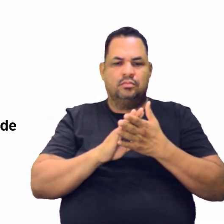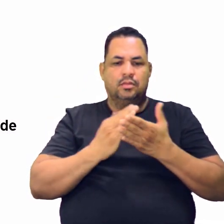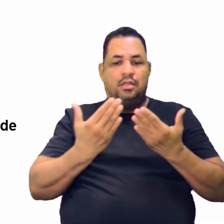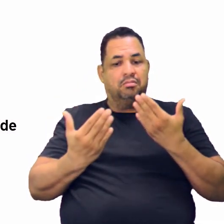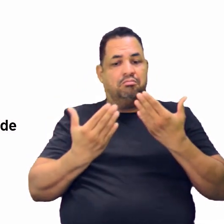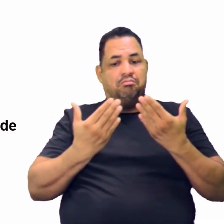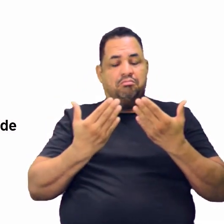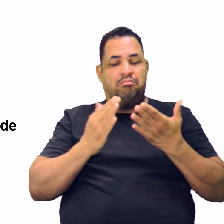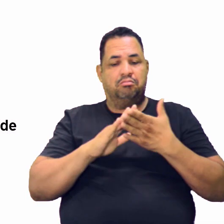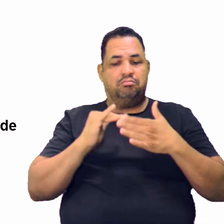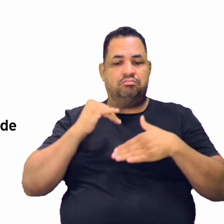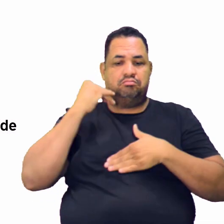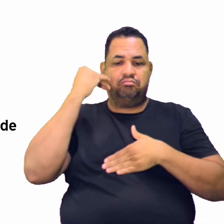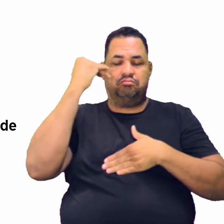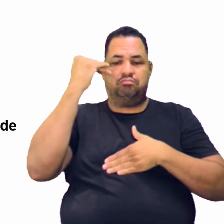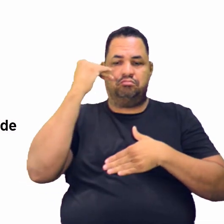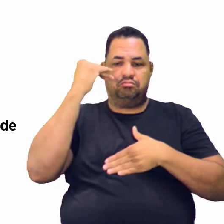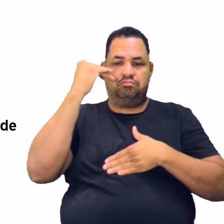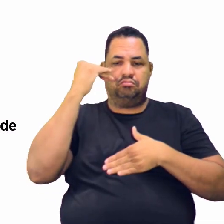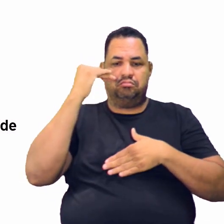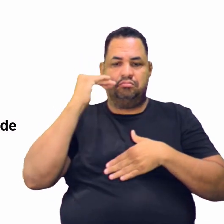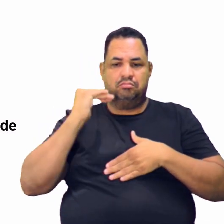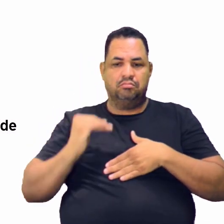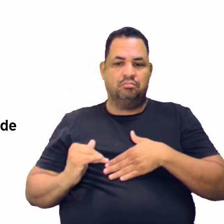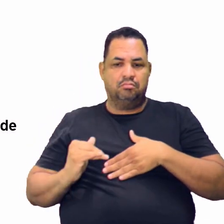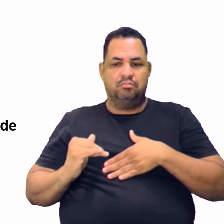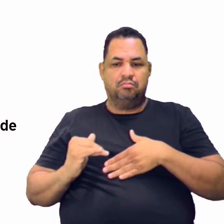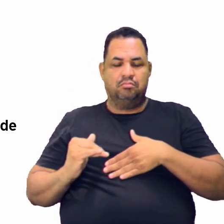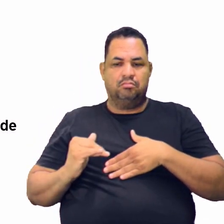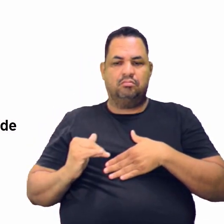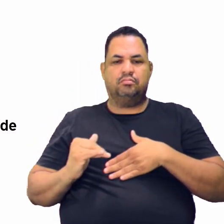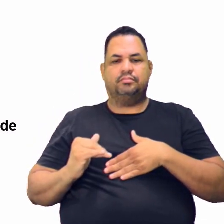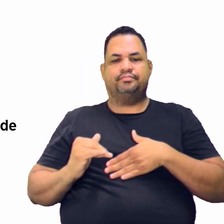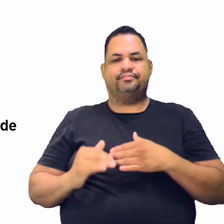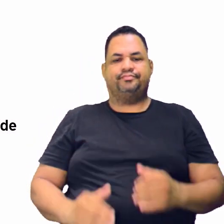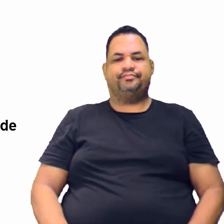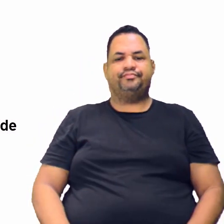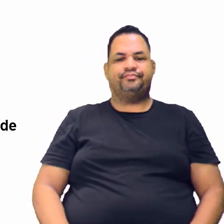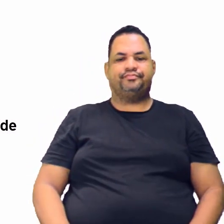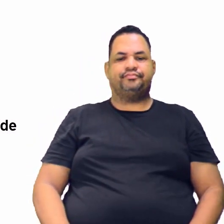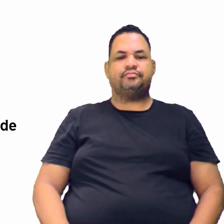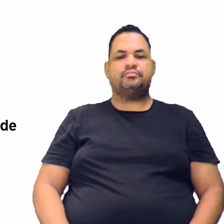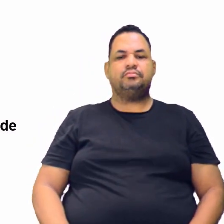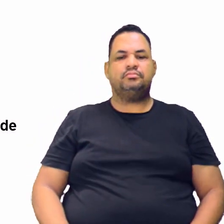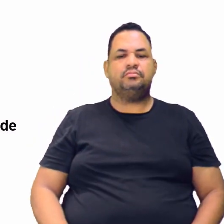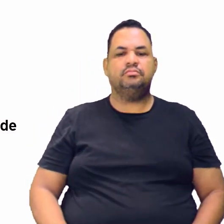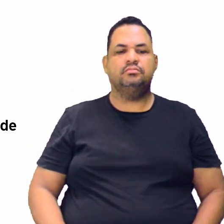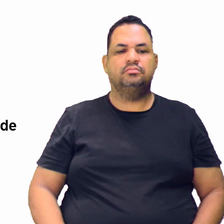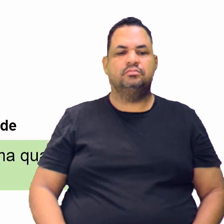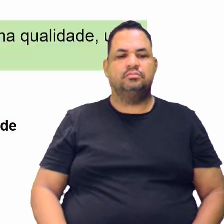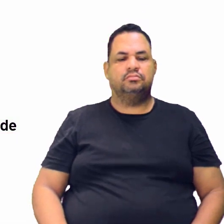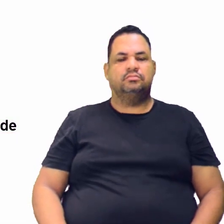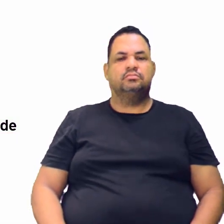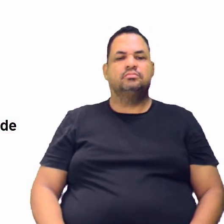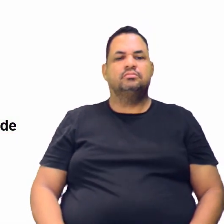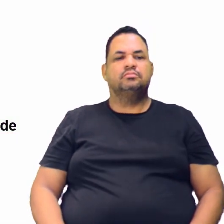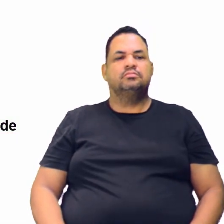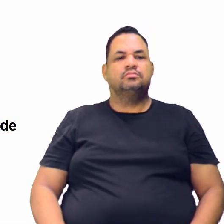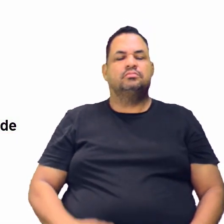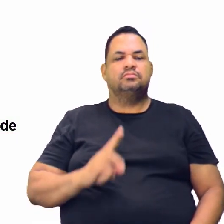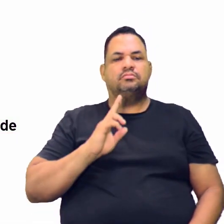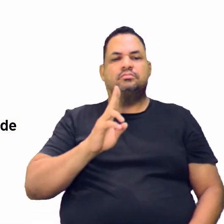relativo de superioridade ou inferioridade, tá certo? Vamos lá,